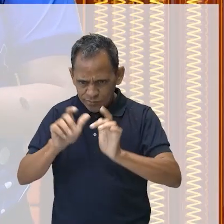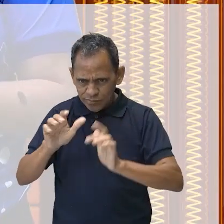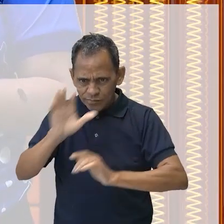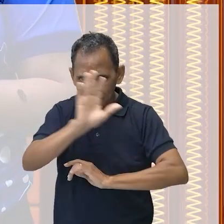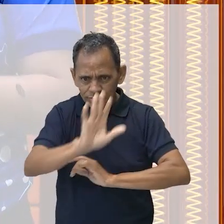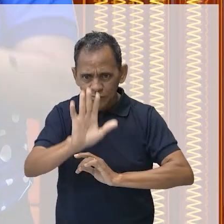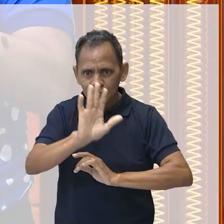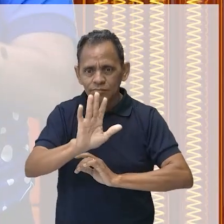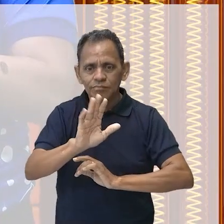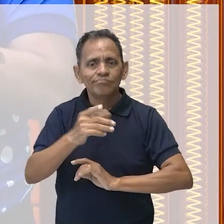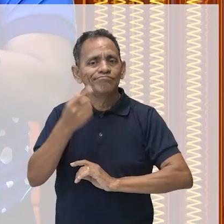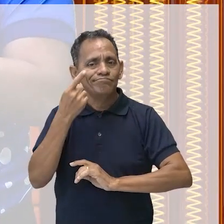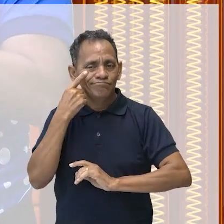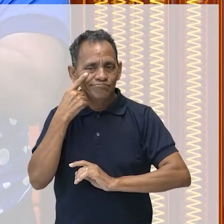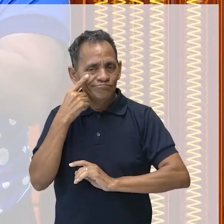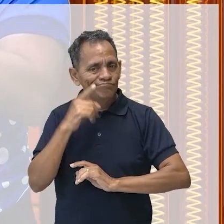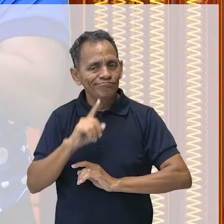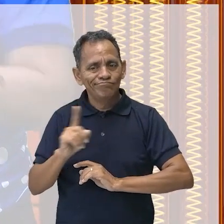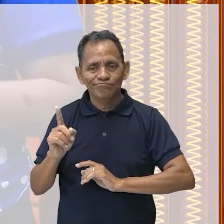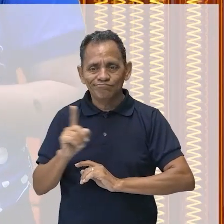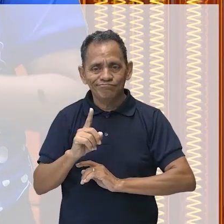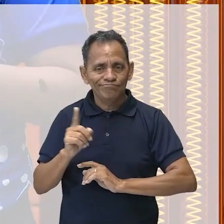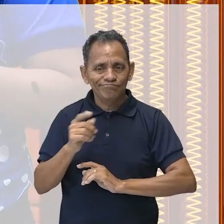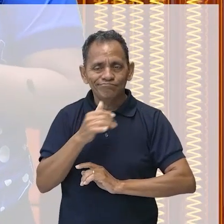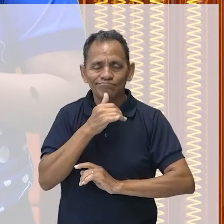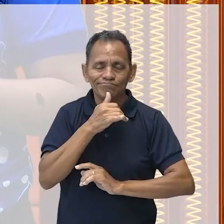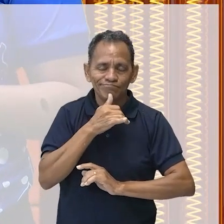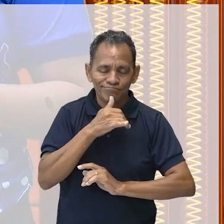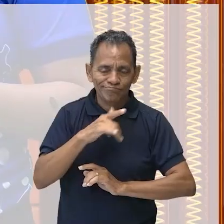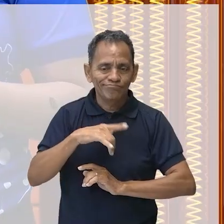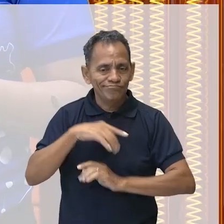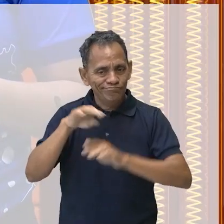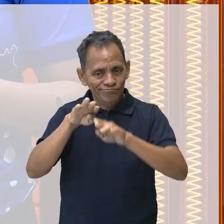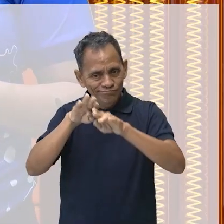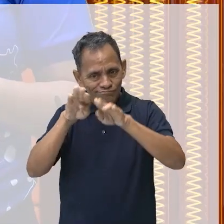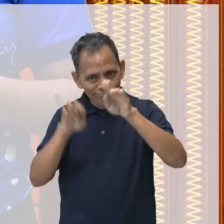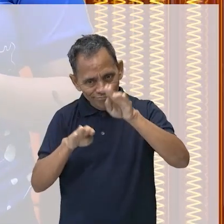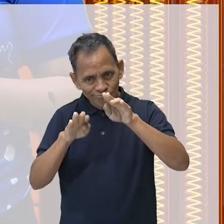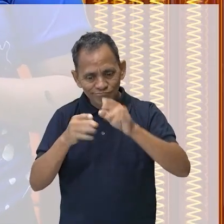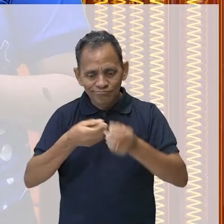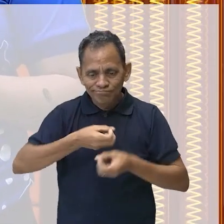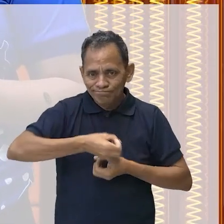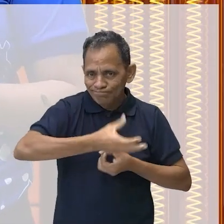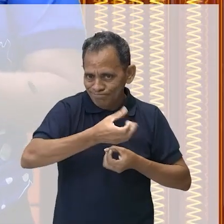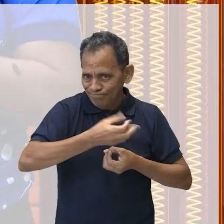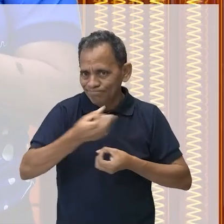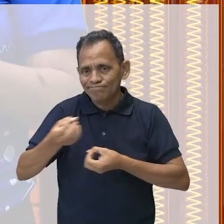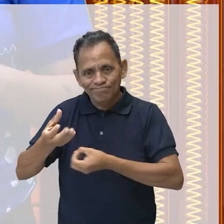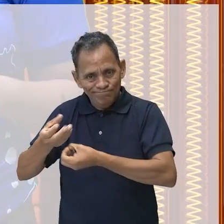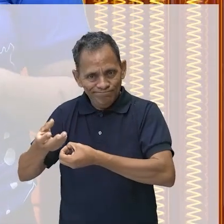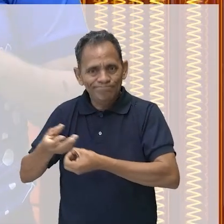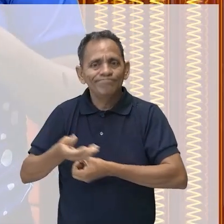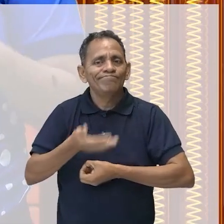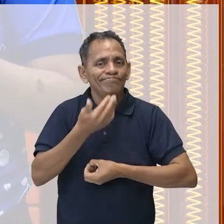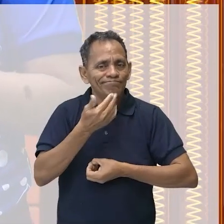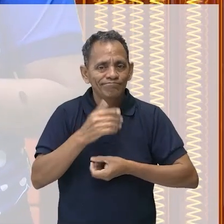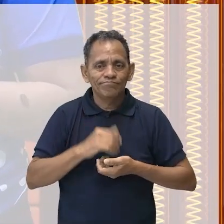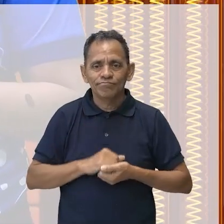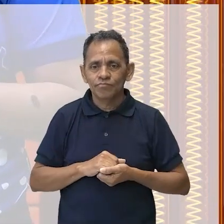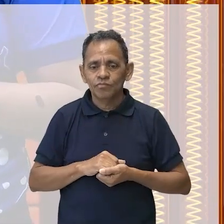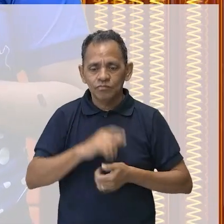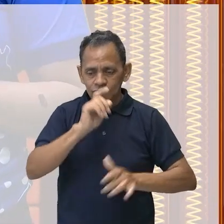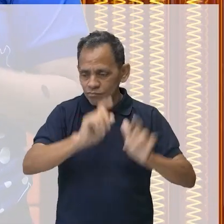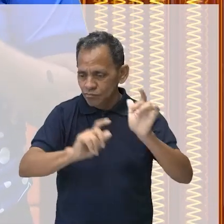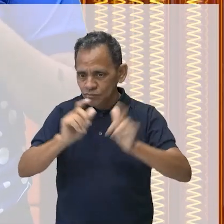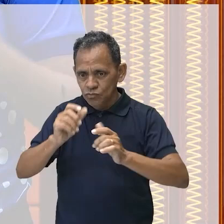que não, gente. E, infelizmente, vai ter essa desigualdade na distribuição de alimentos, onde nem todos vão ter